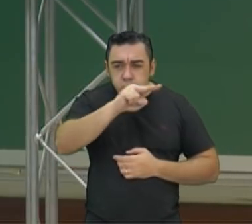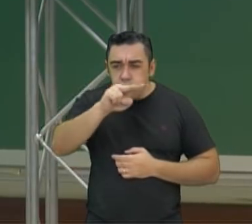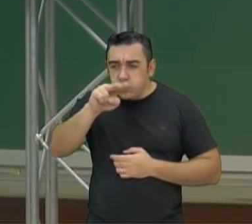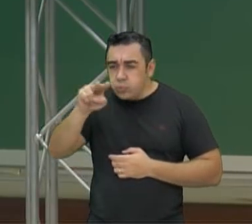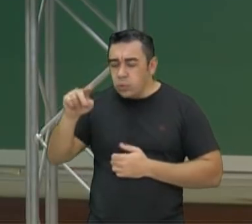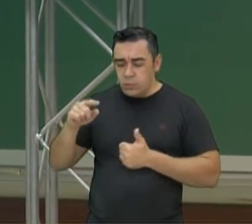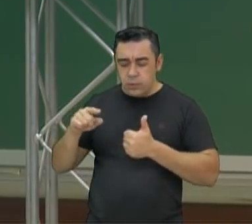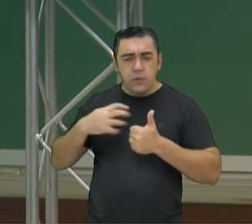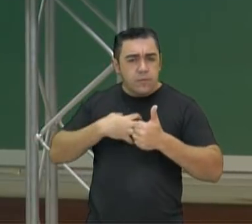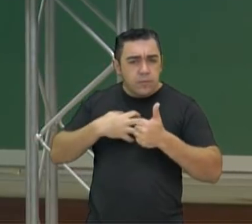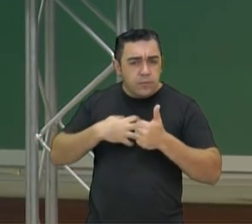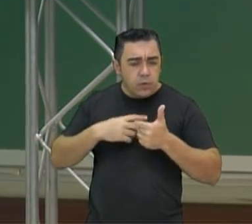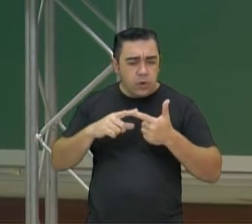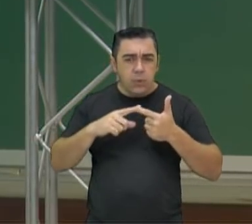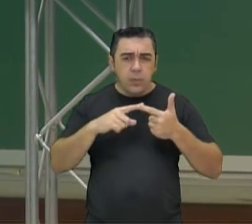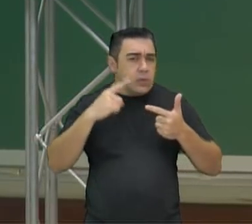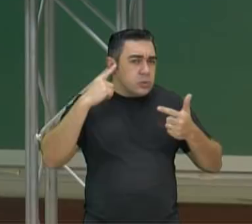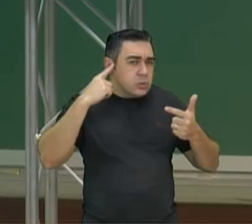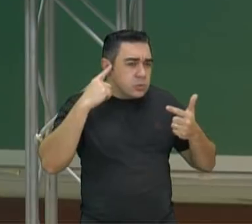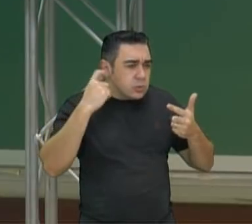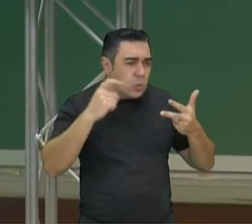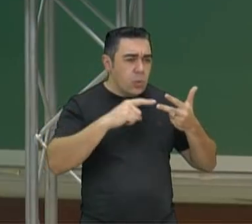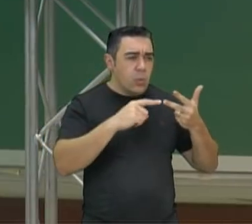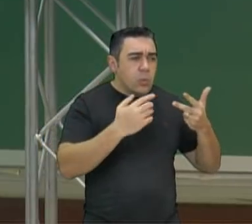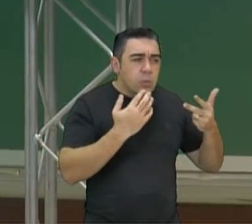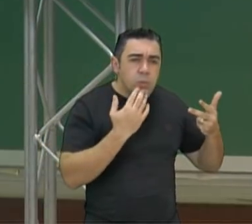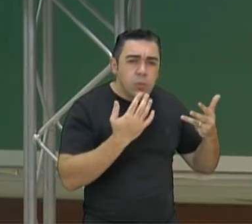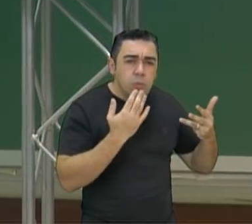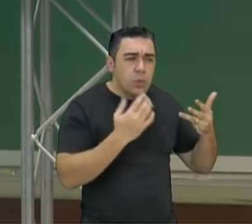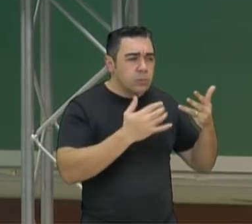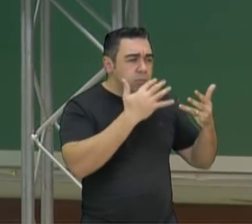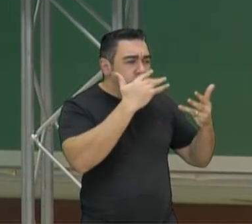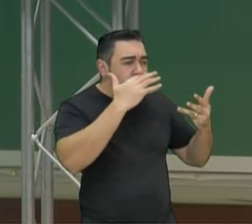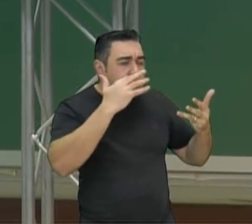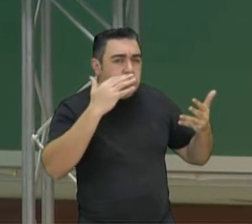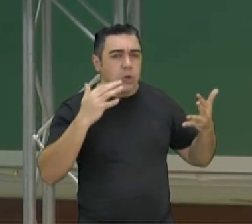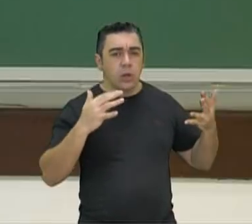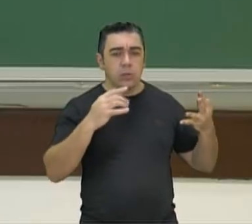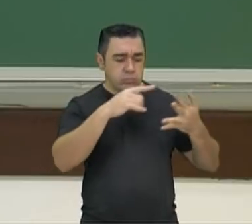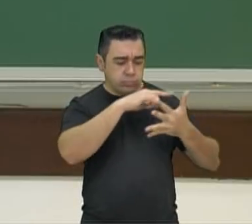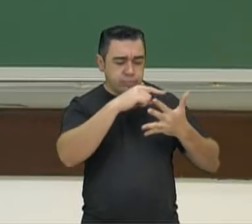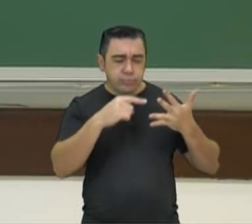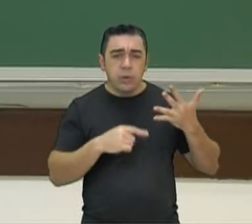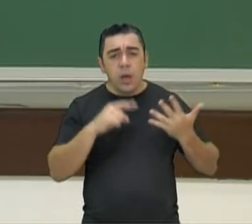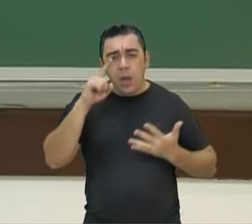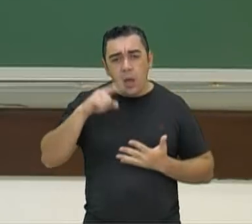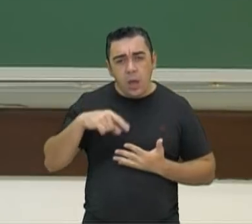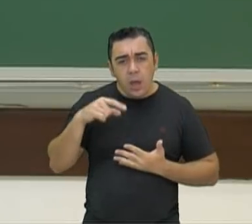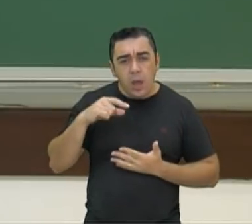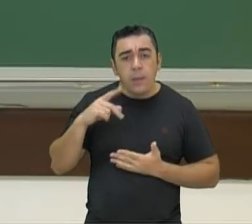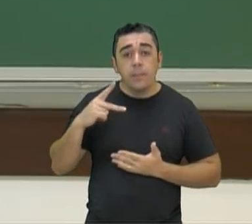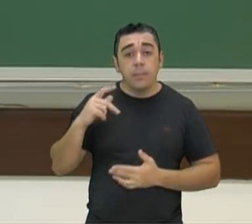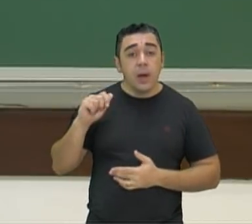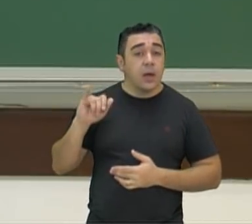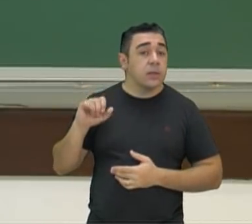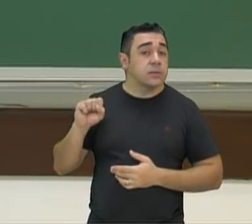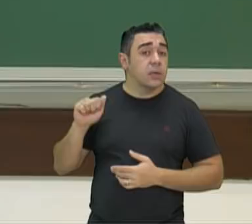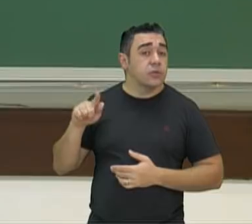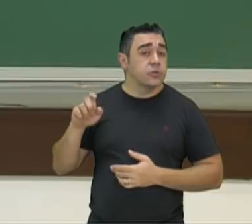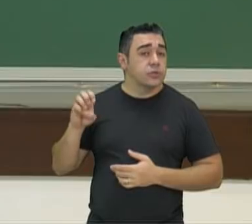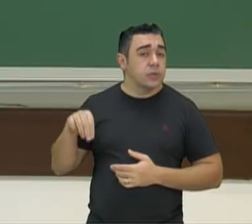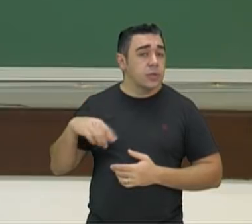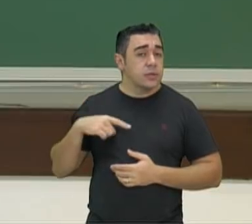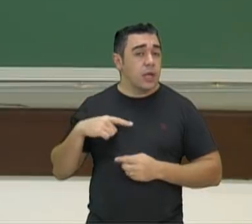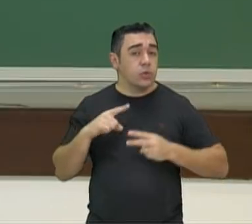das cores e dos odores, é paisagem. Esse é o conceito que eu queria que vocês gravassem. E a paisagem, ela pode ser de